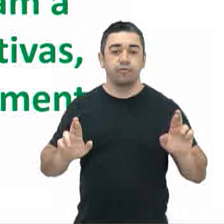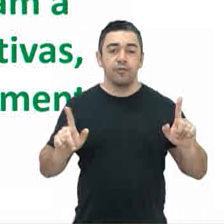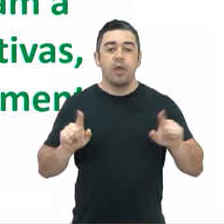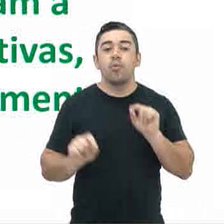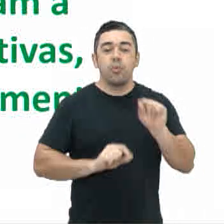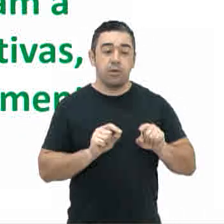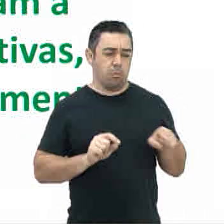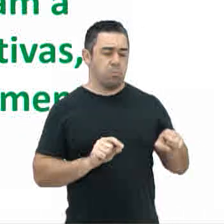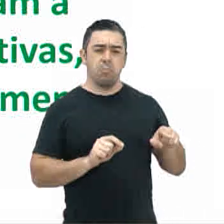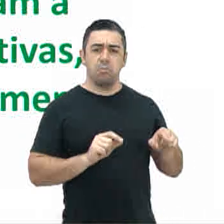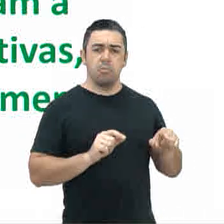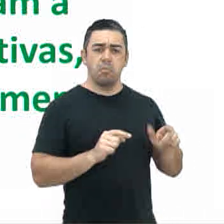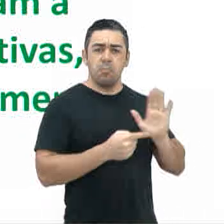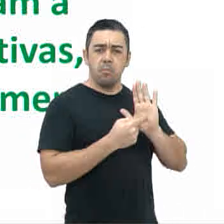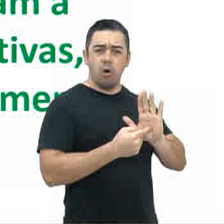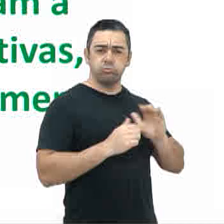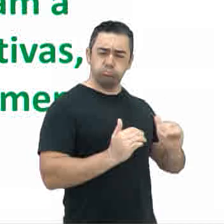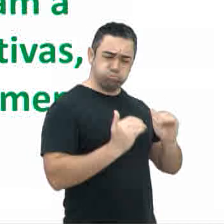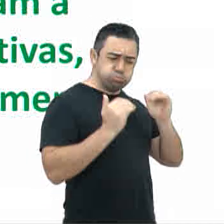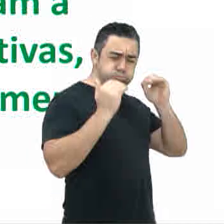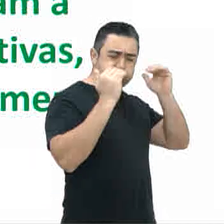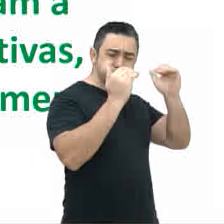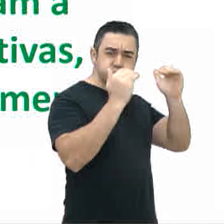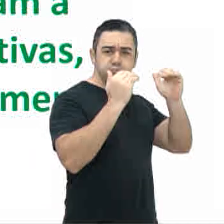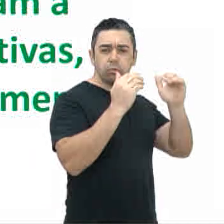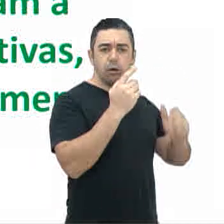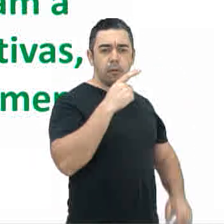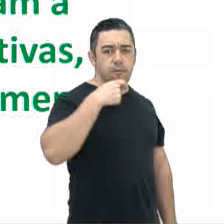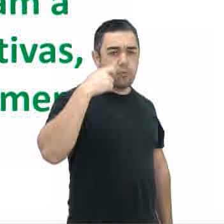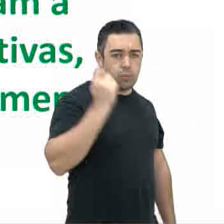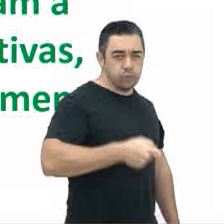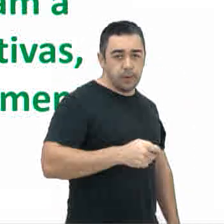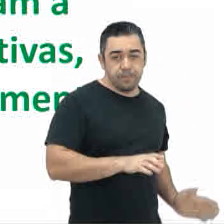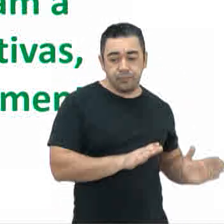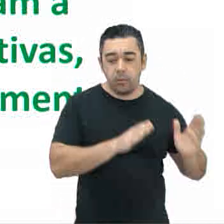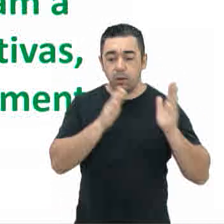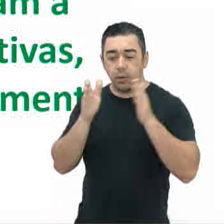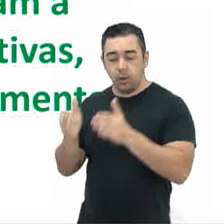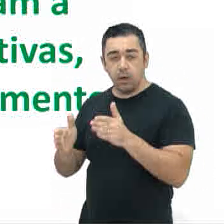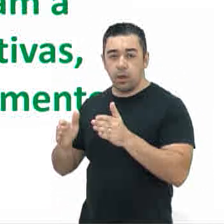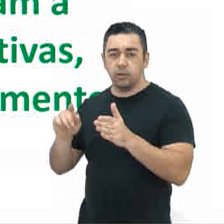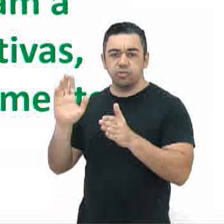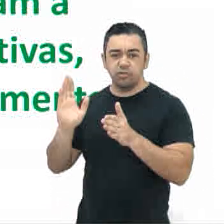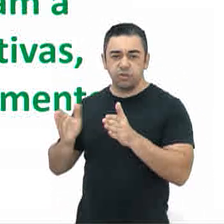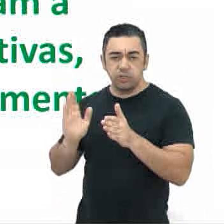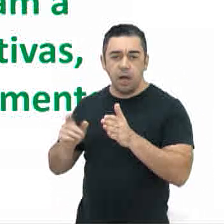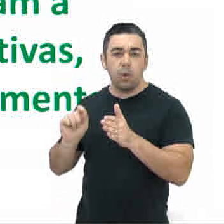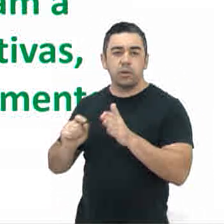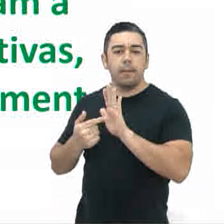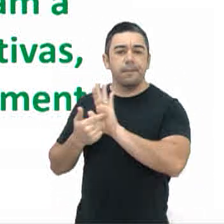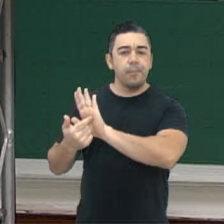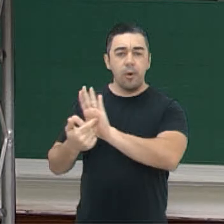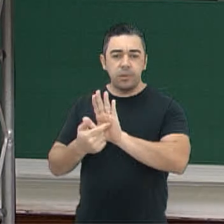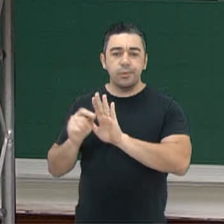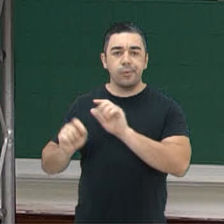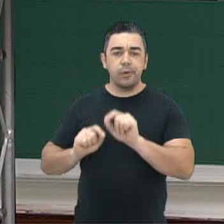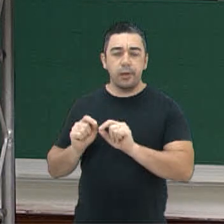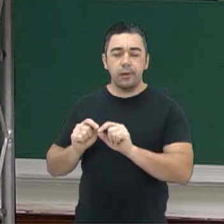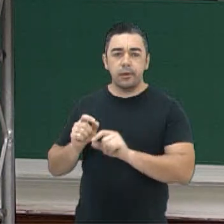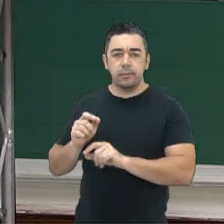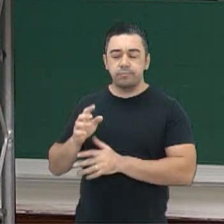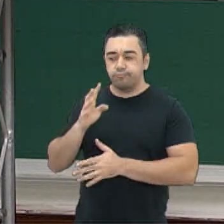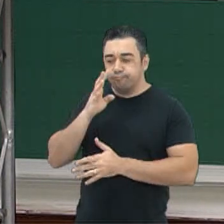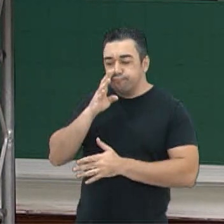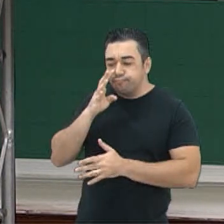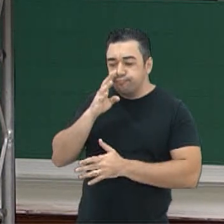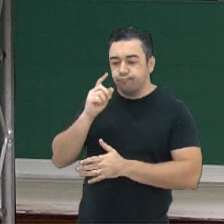representa a grandiosidade do evento, a vitória soviética, a outra uma coisa mais intimista, mais contemplativa, né, uma